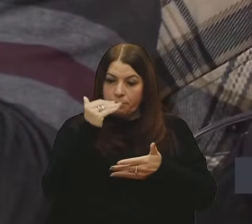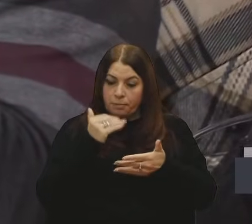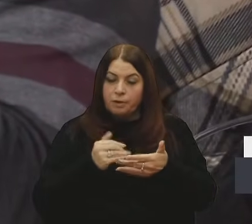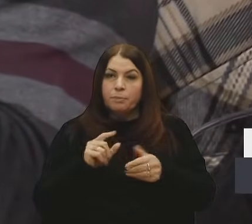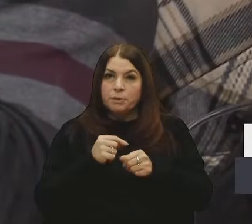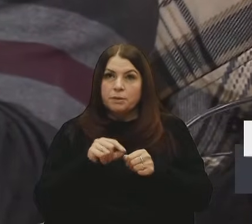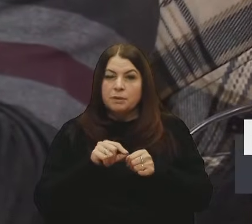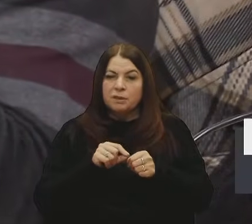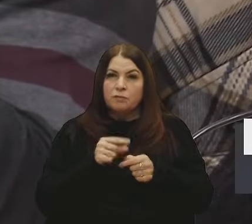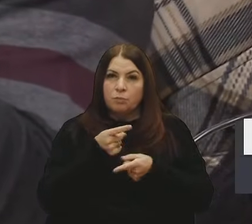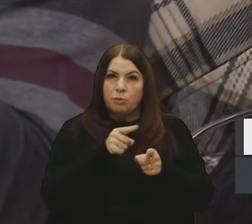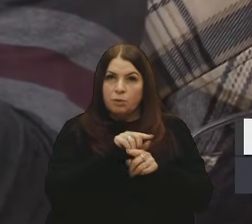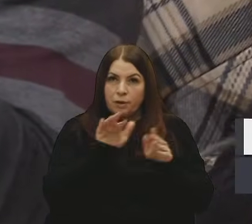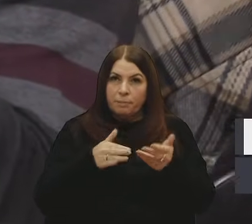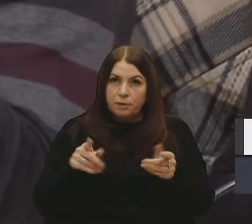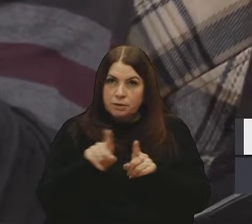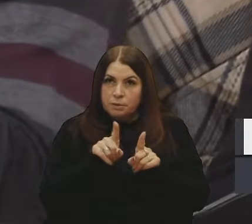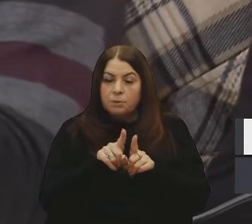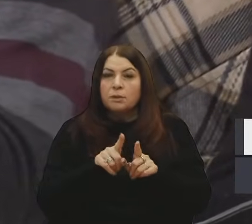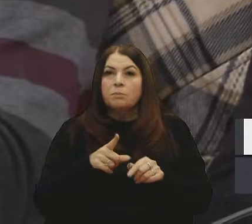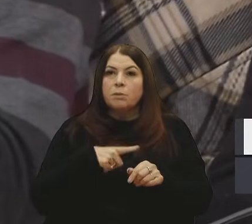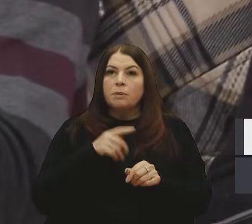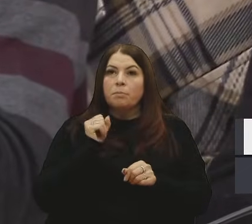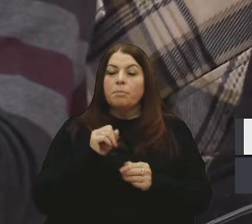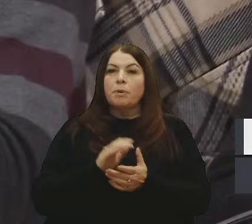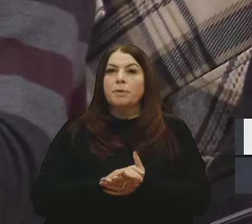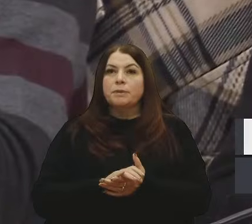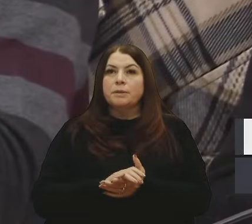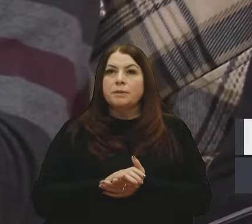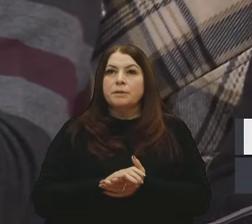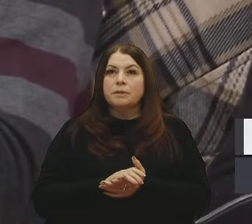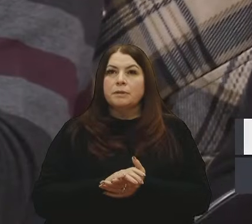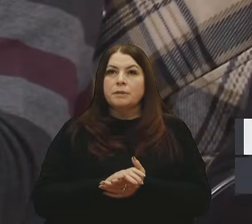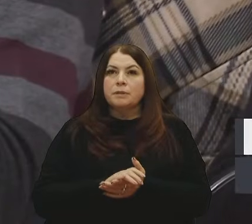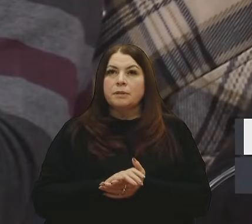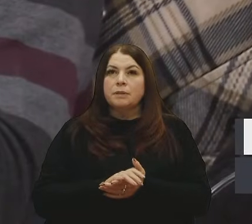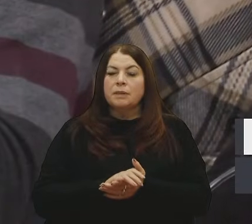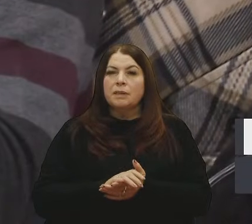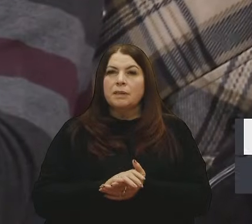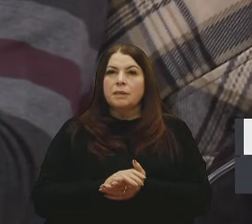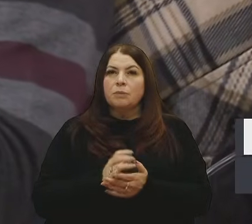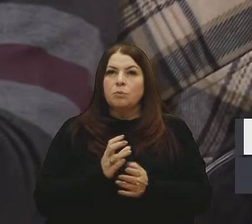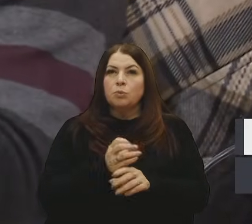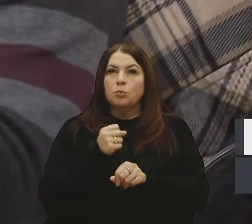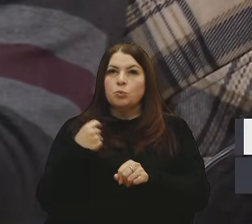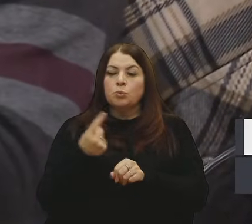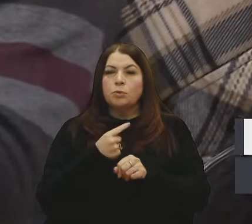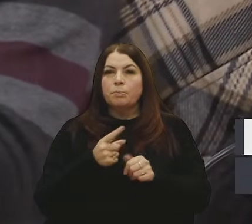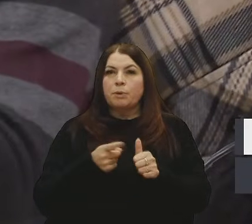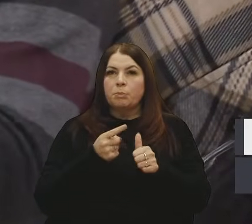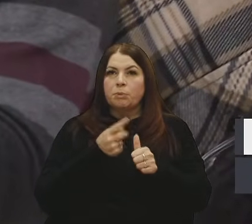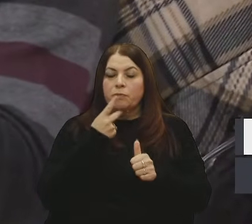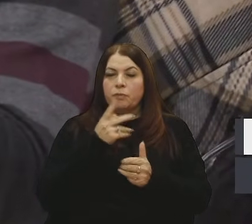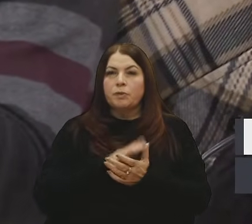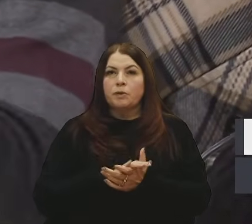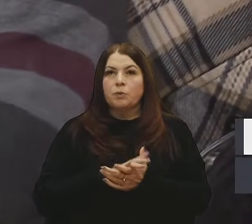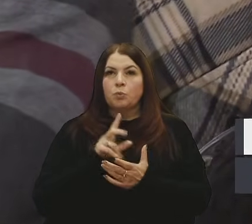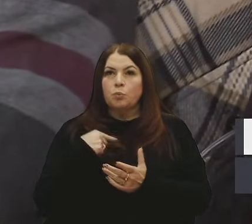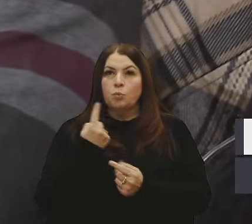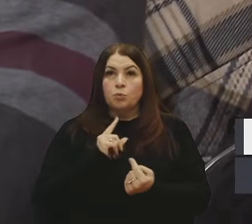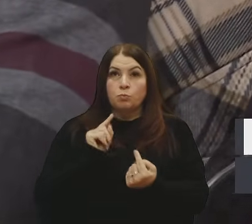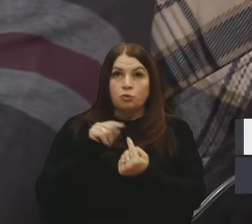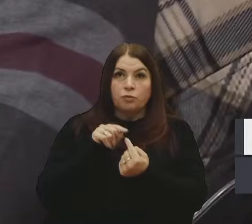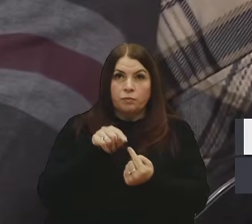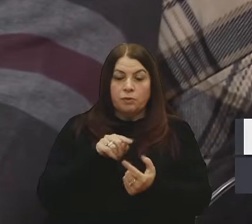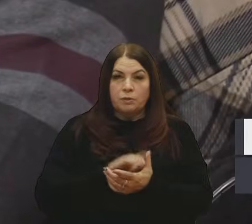vou provocar a mesa também para que a gente possa ter encaminhamentos a partir daqui. Primeiro, dizer que o nosso objetivo